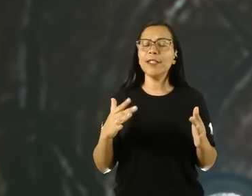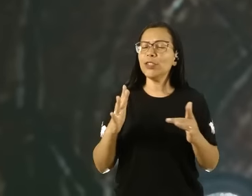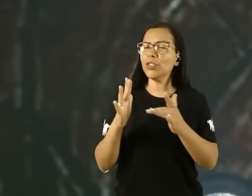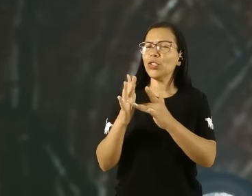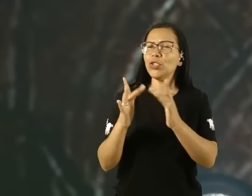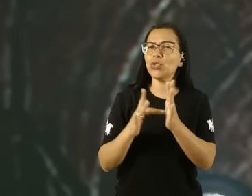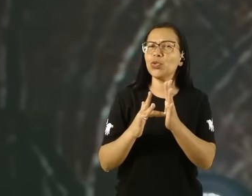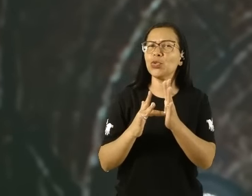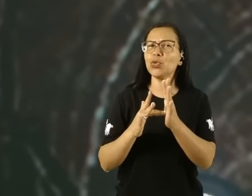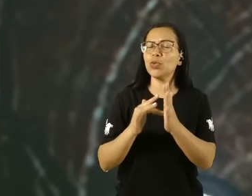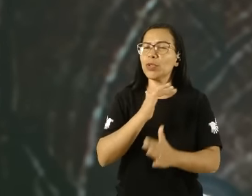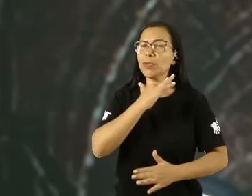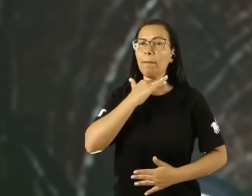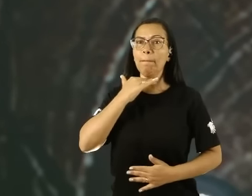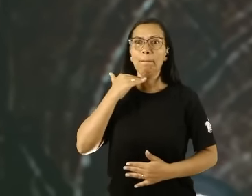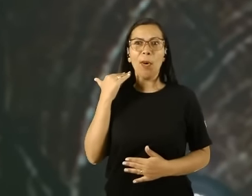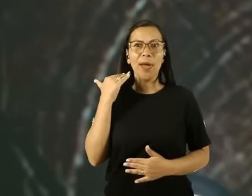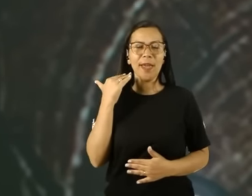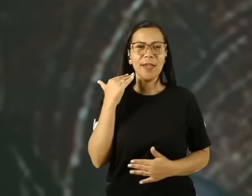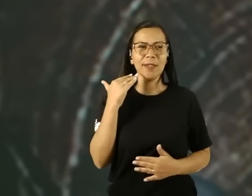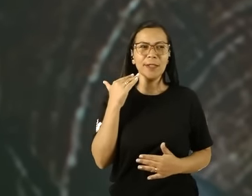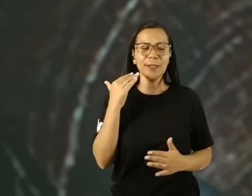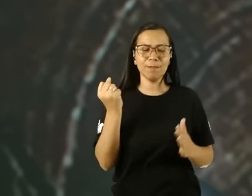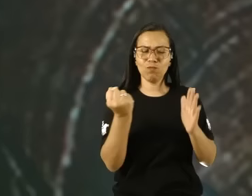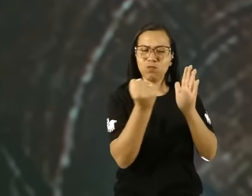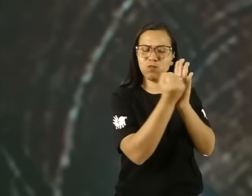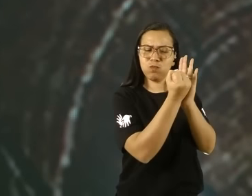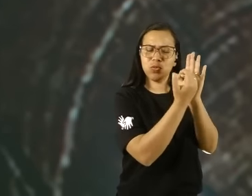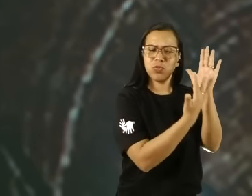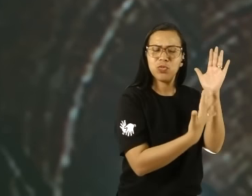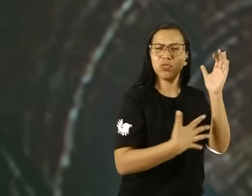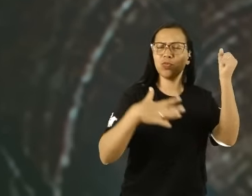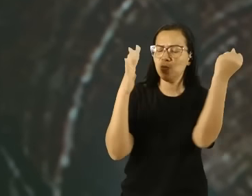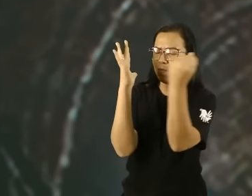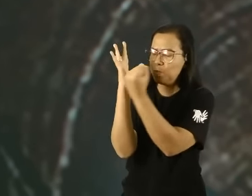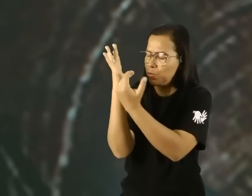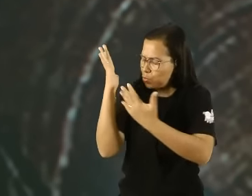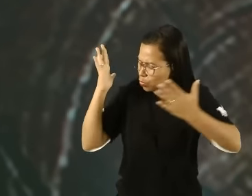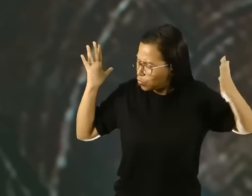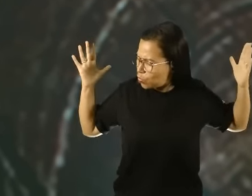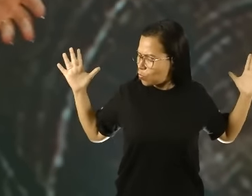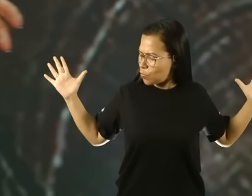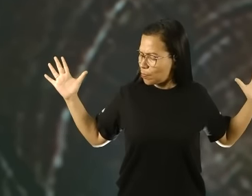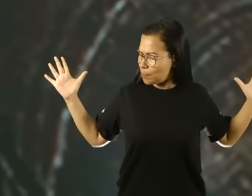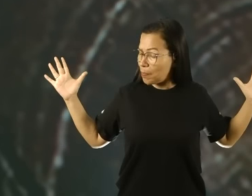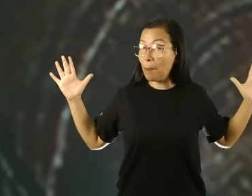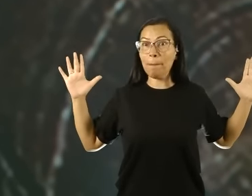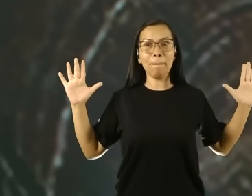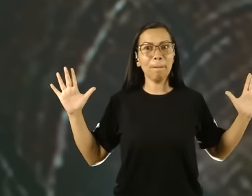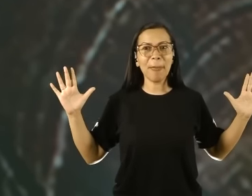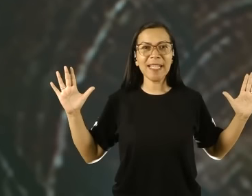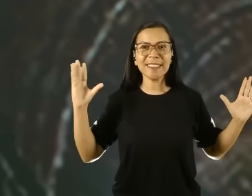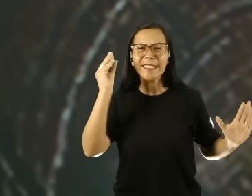3 anos e meio de coisas maravilhosas. Eu larguei Jesus e vi no primeiro milagre Jesus transformando água em